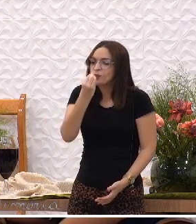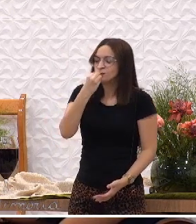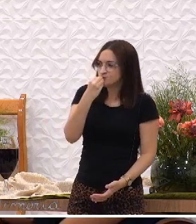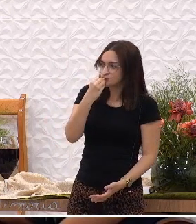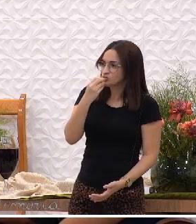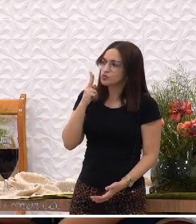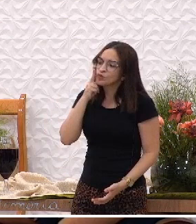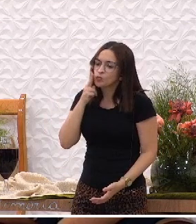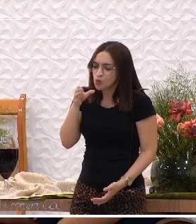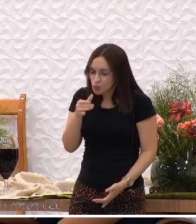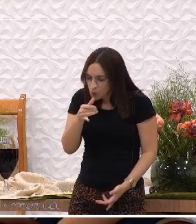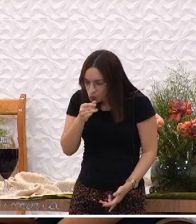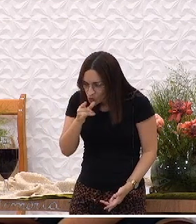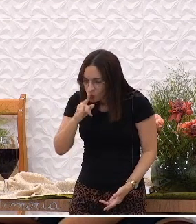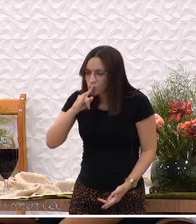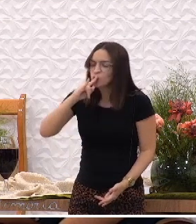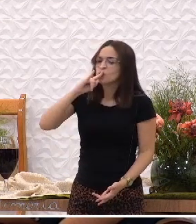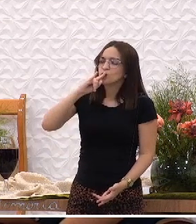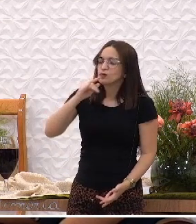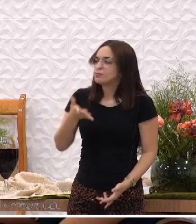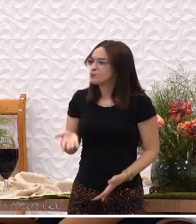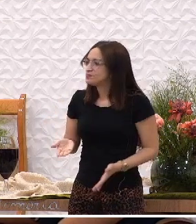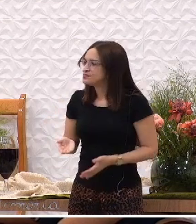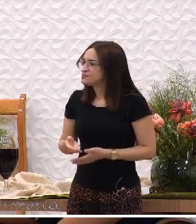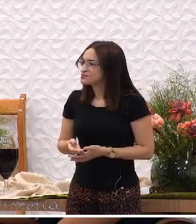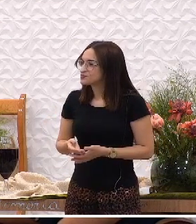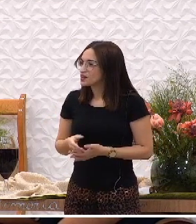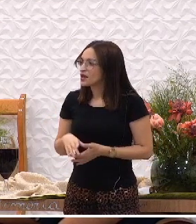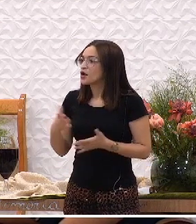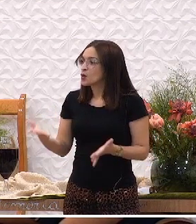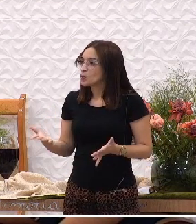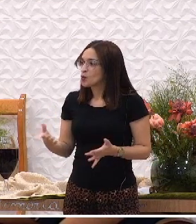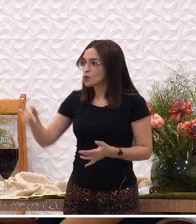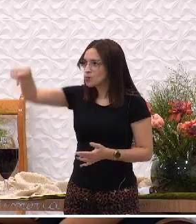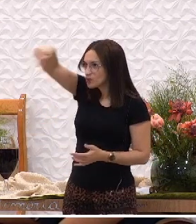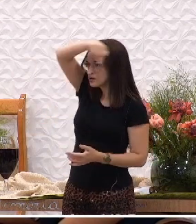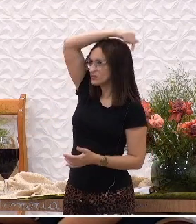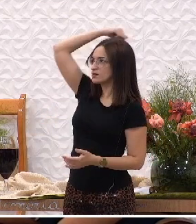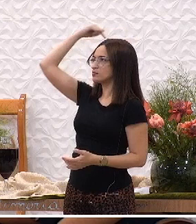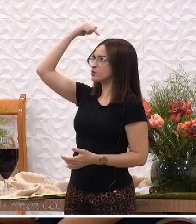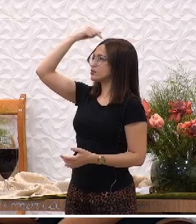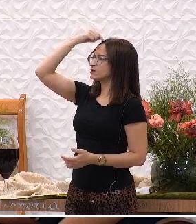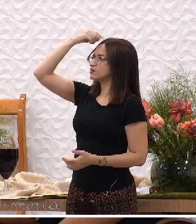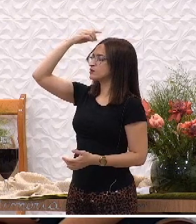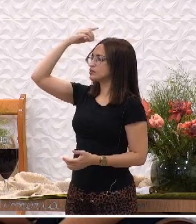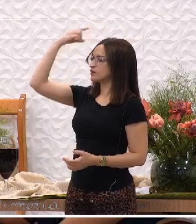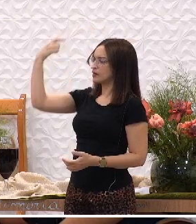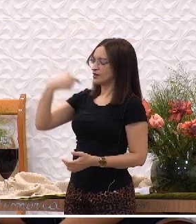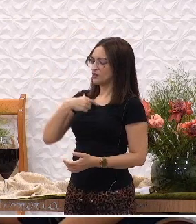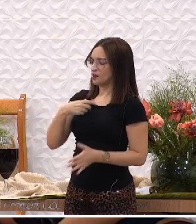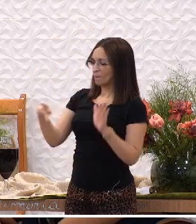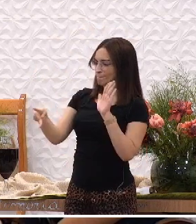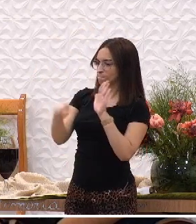pão e vinho, mas de uma maneira espiritual, o Espírito Santo comunica para mim o corpo e o sangue de